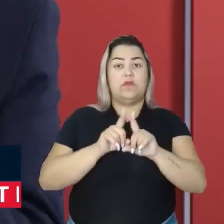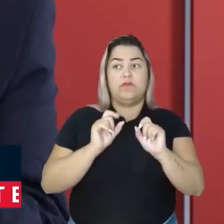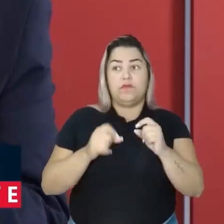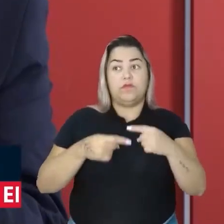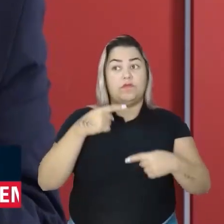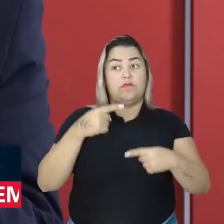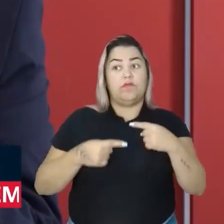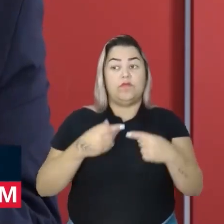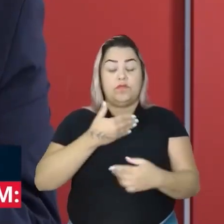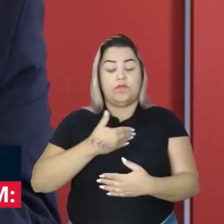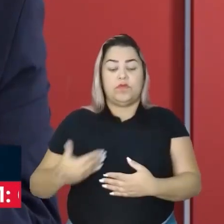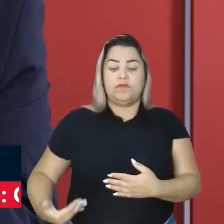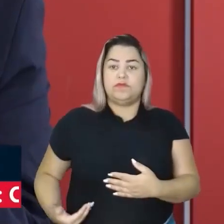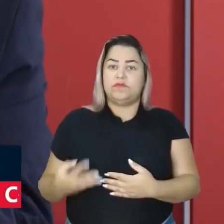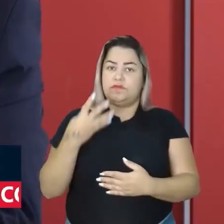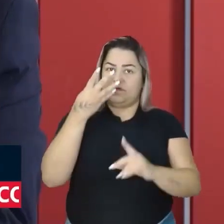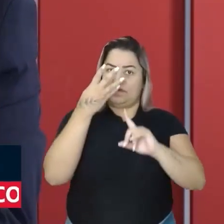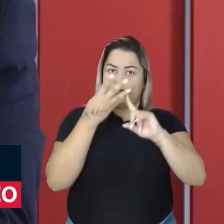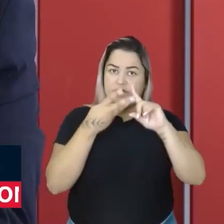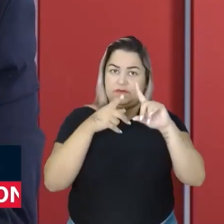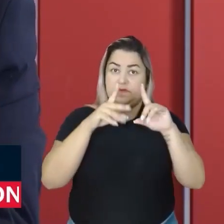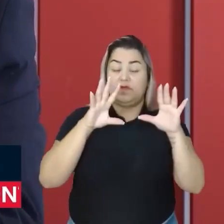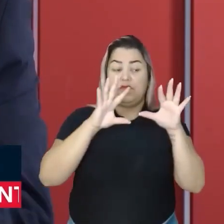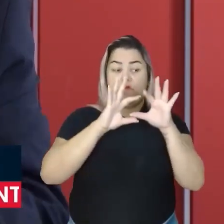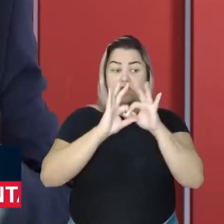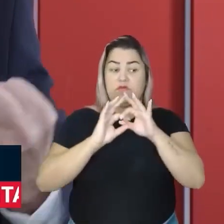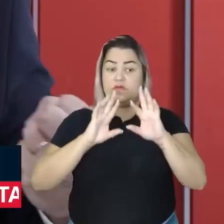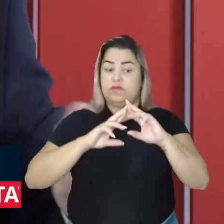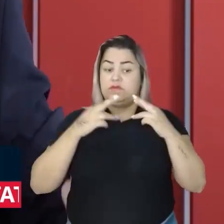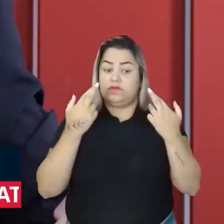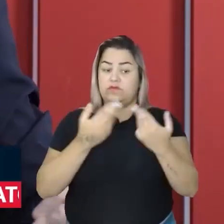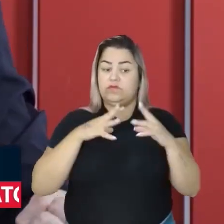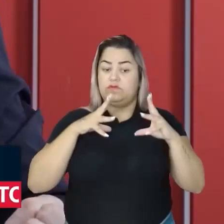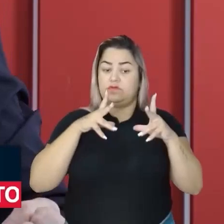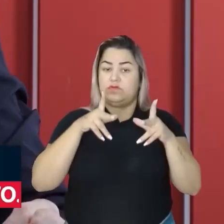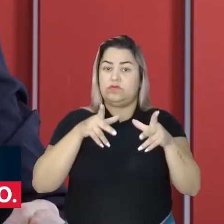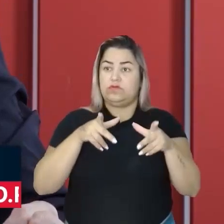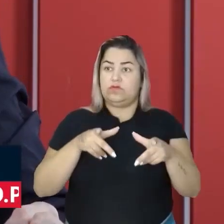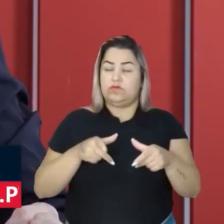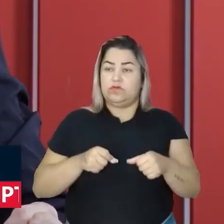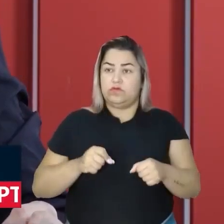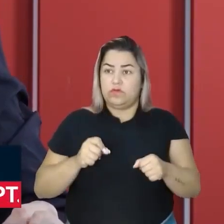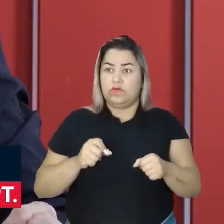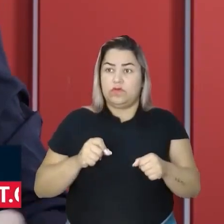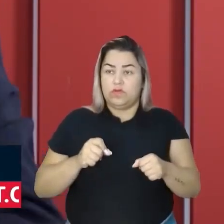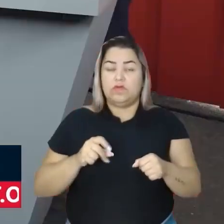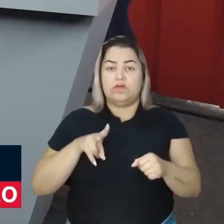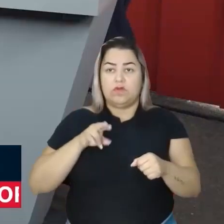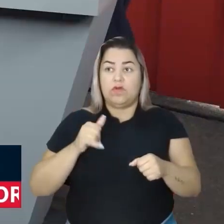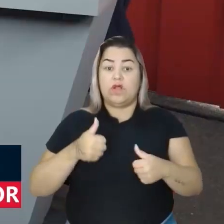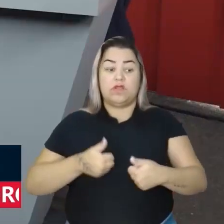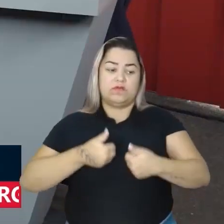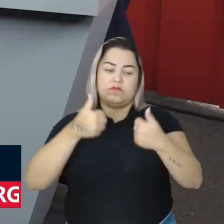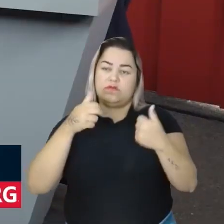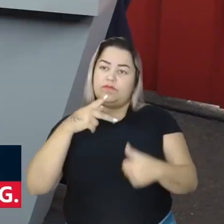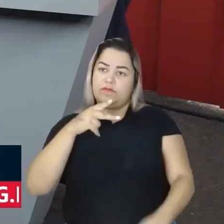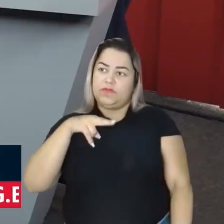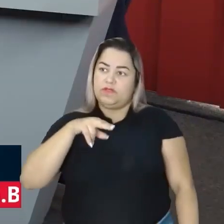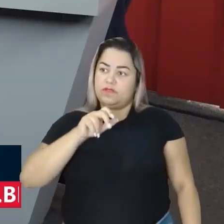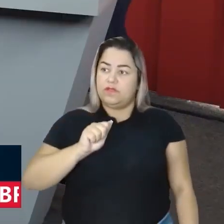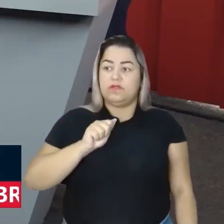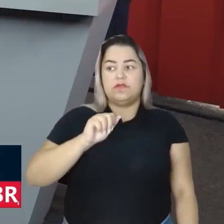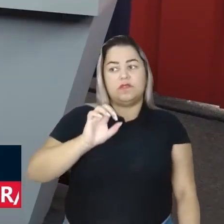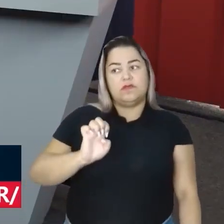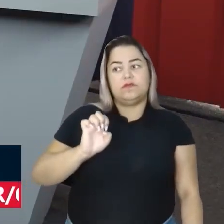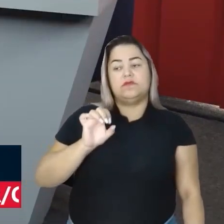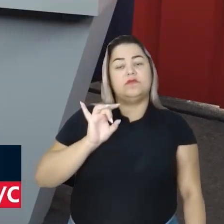se esses 4 ministérios se reuniram para tratar um tema, todos vão dar mais qualidade a esse programa. Com certeza. Então, o PENAI, ele não é só,